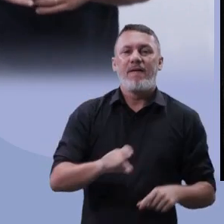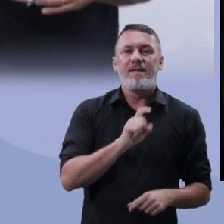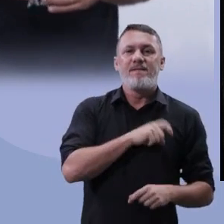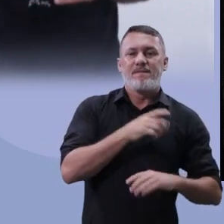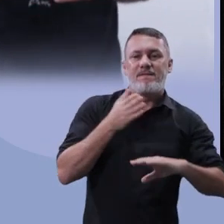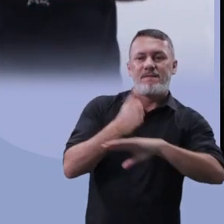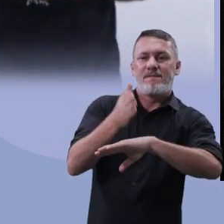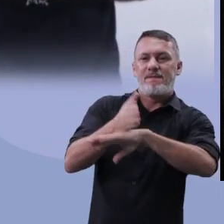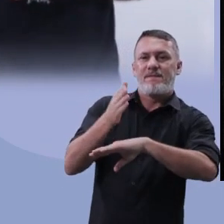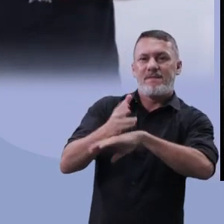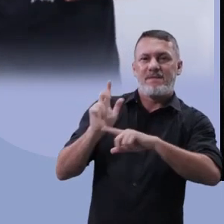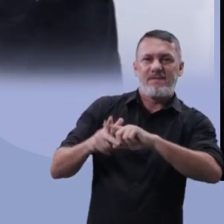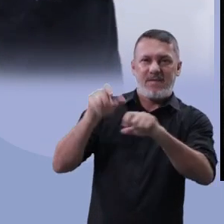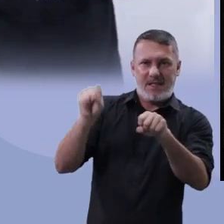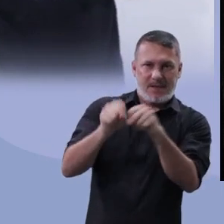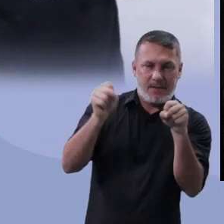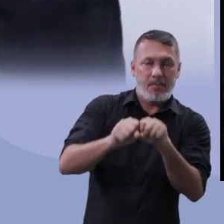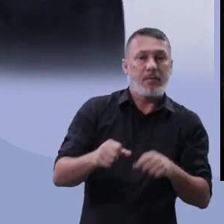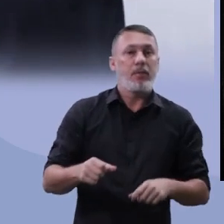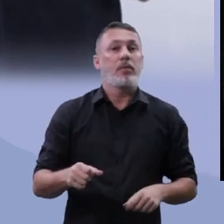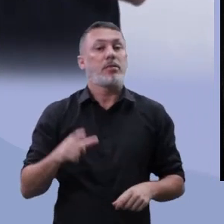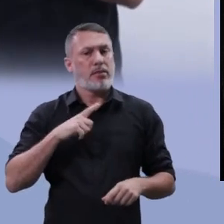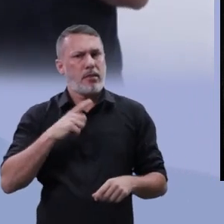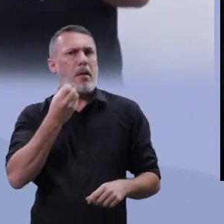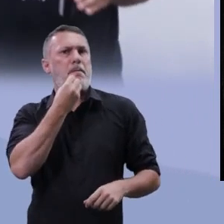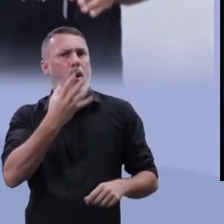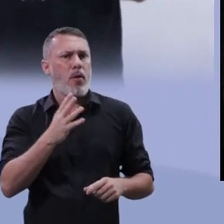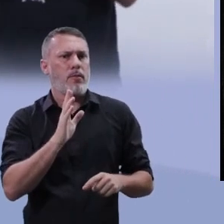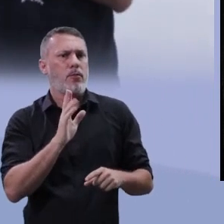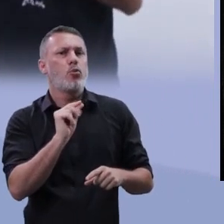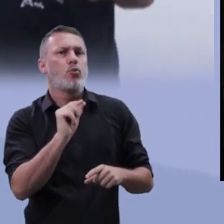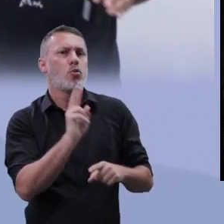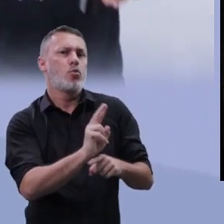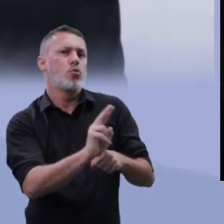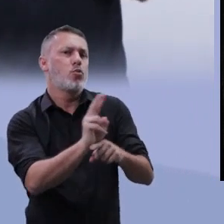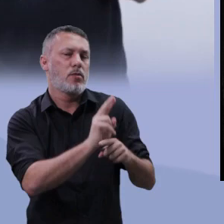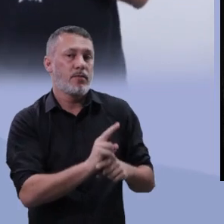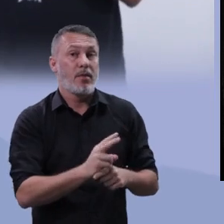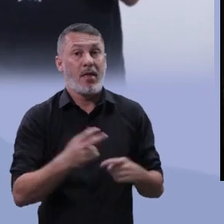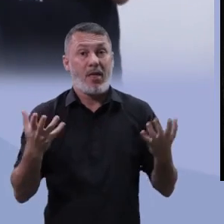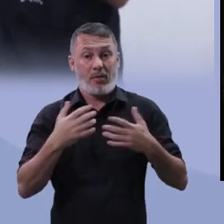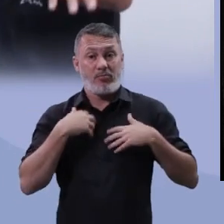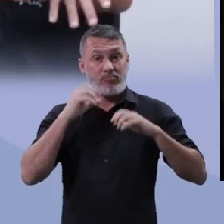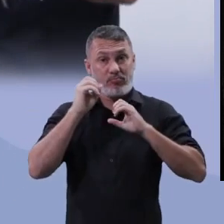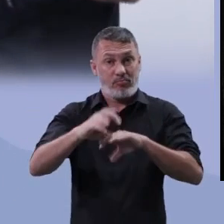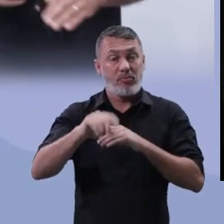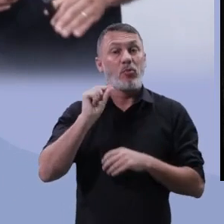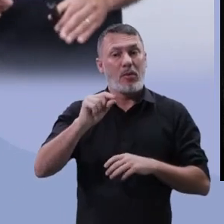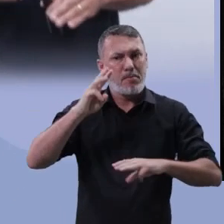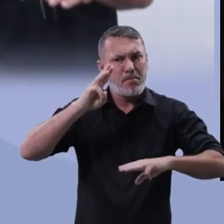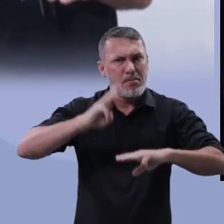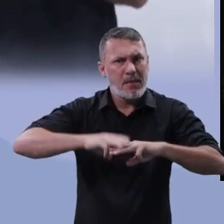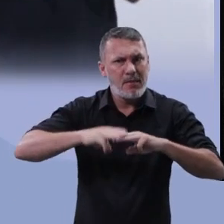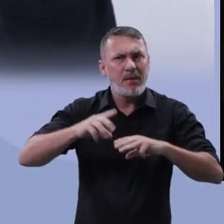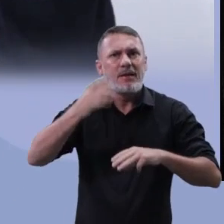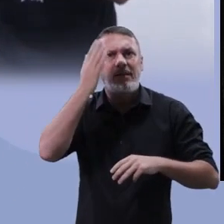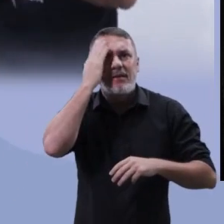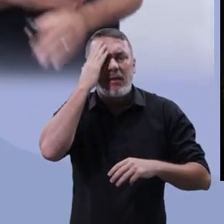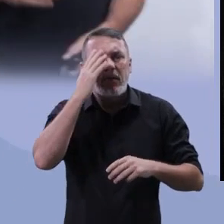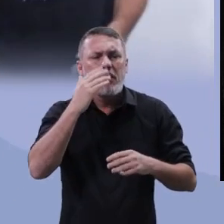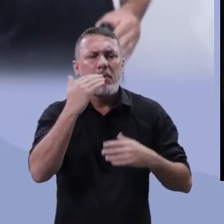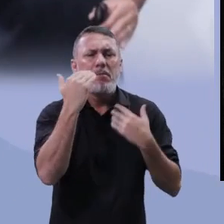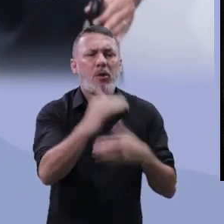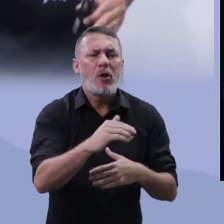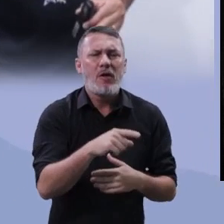os sistemas aí, tá certo? A nossa ideia é essa: invadir o sistema da matemática, hackear a matemática, pegar